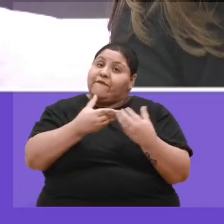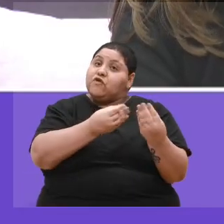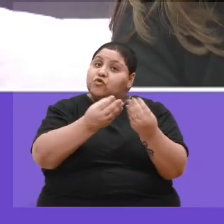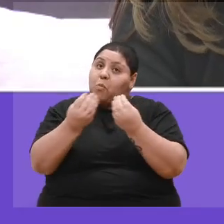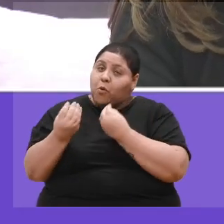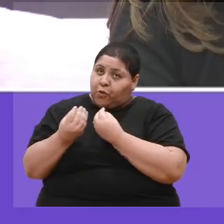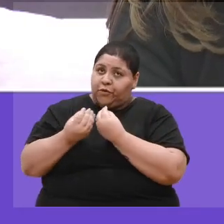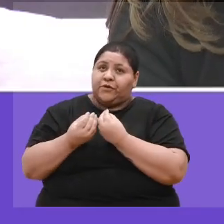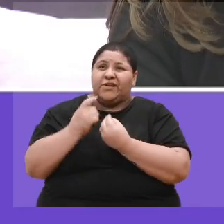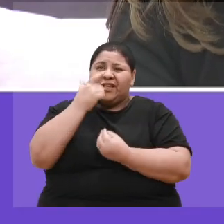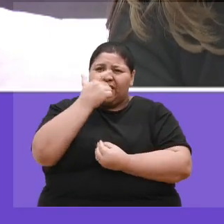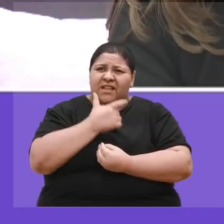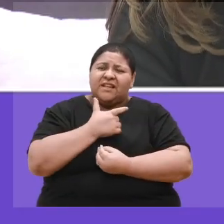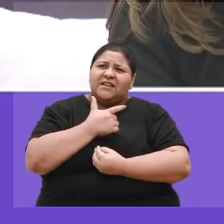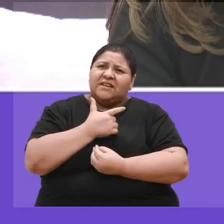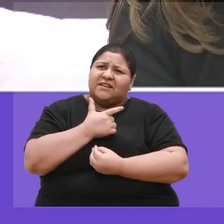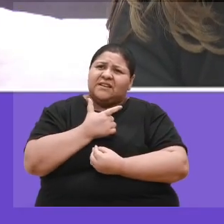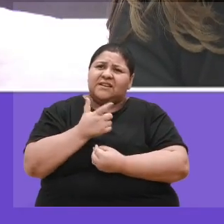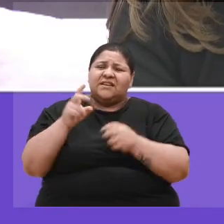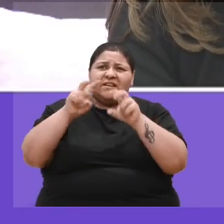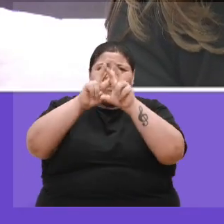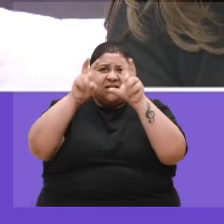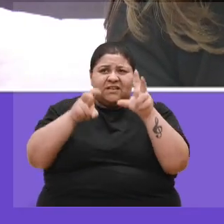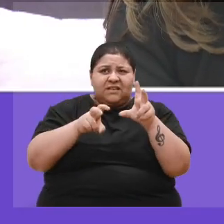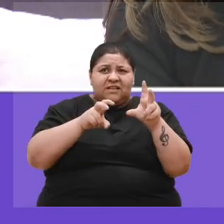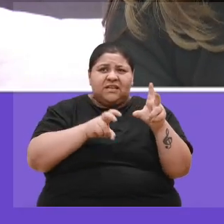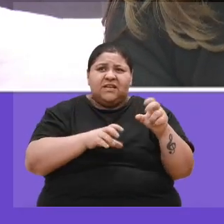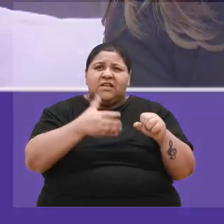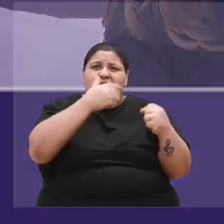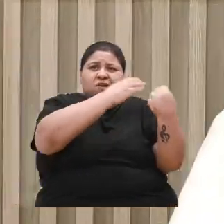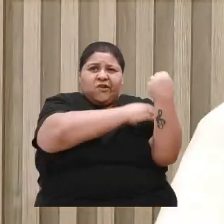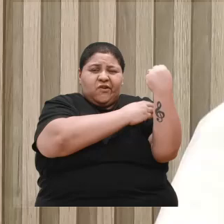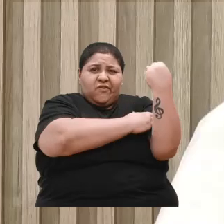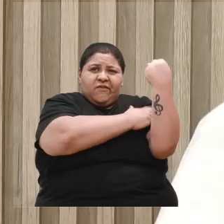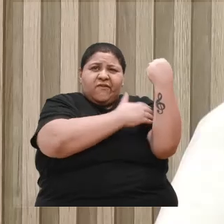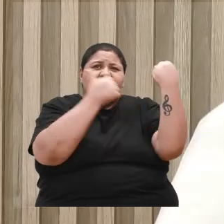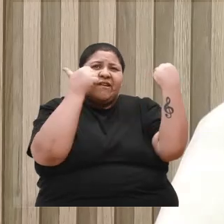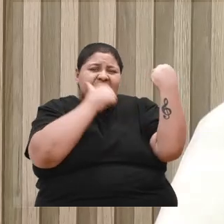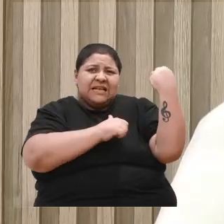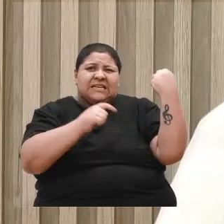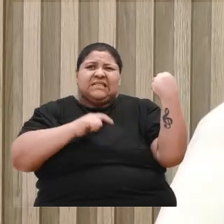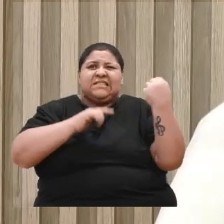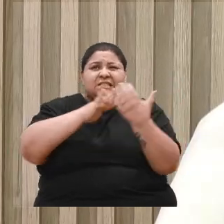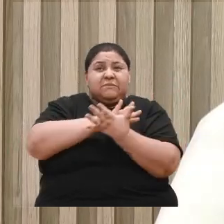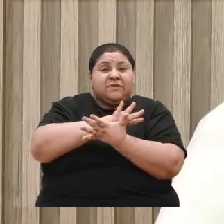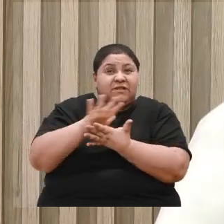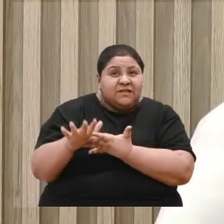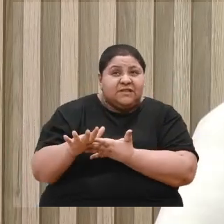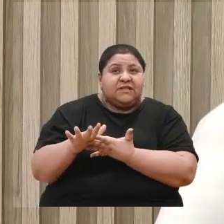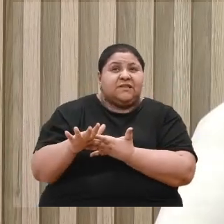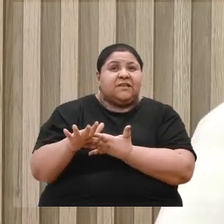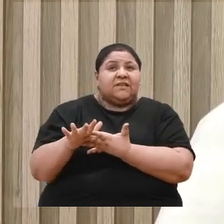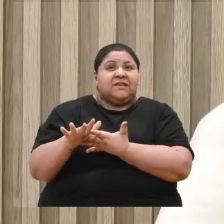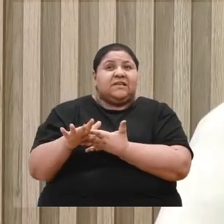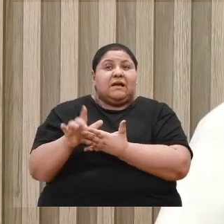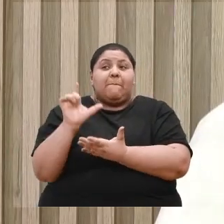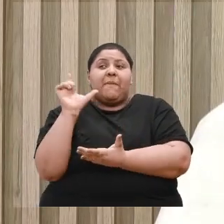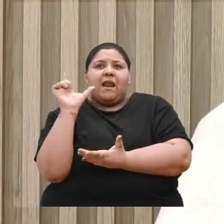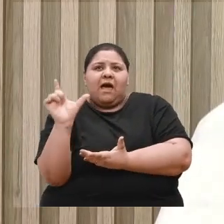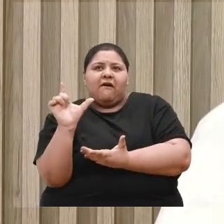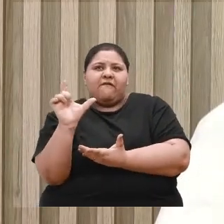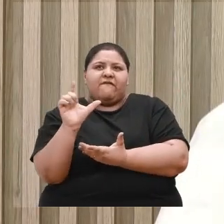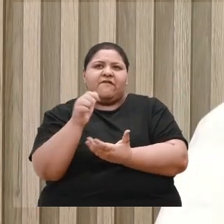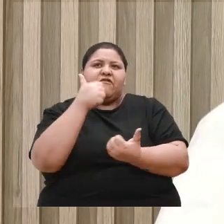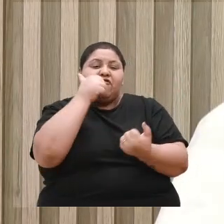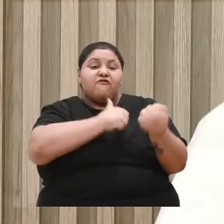vários, né? Eu acho que até trazer o tema do feminismo, né? Na época ela devia ter esse preconceito quando ela trazia esse termo do